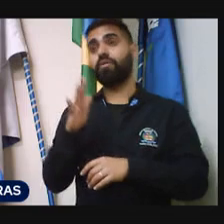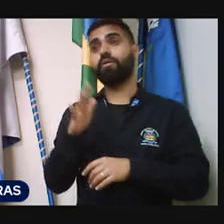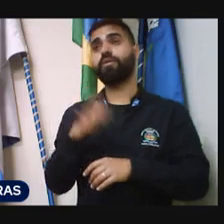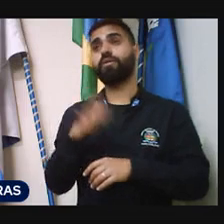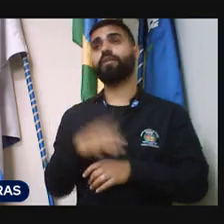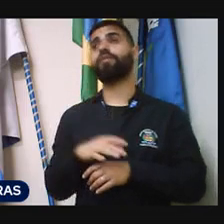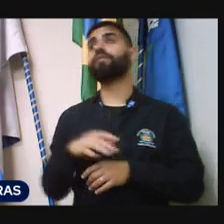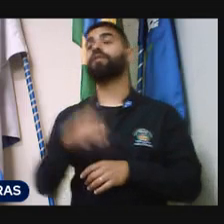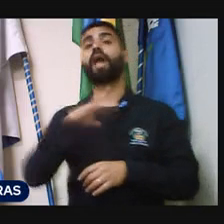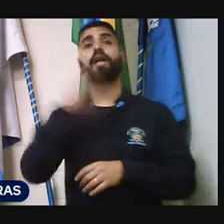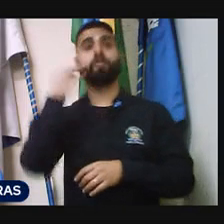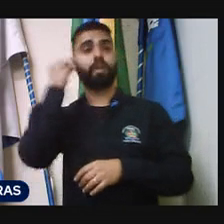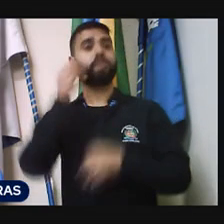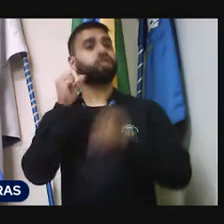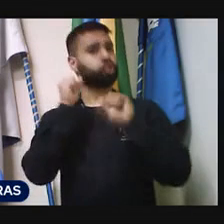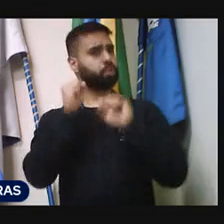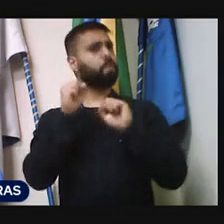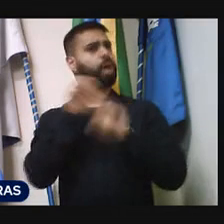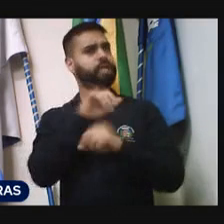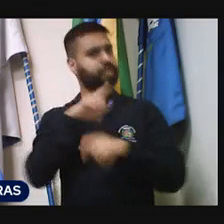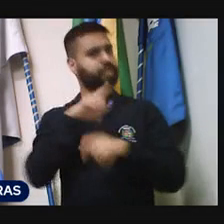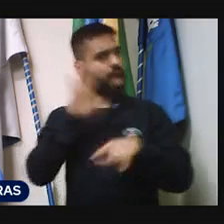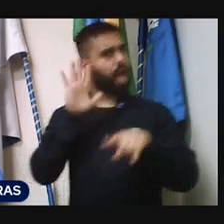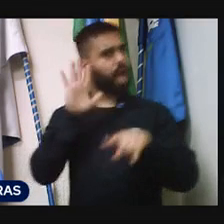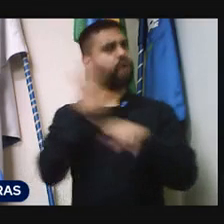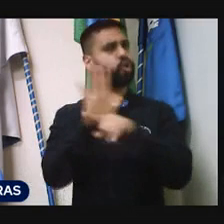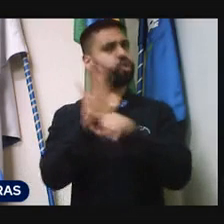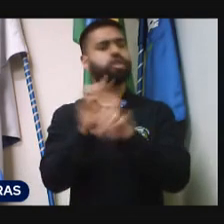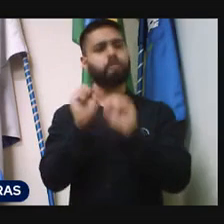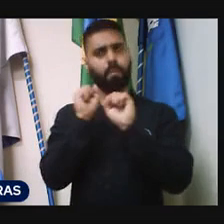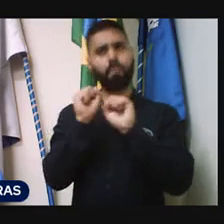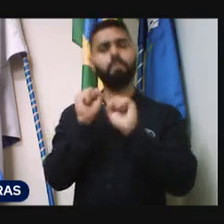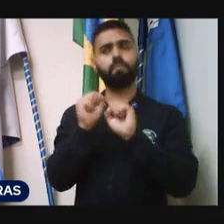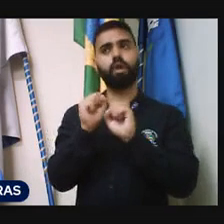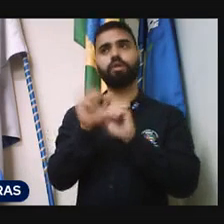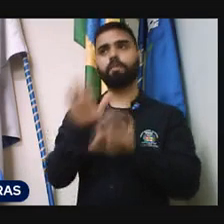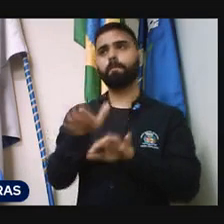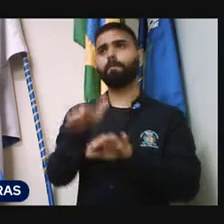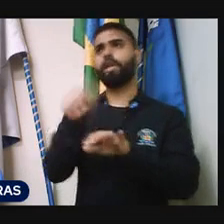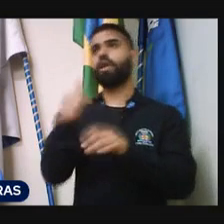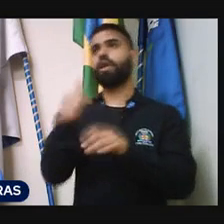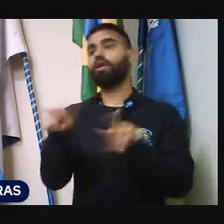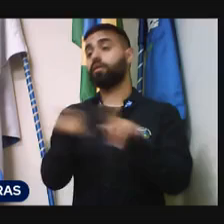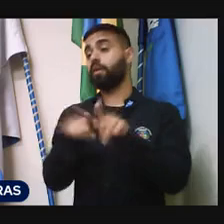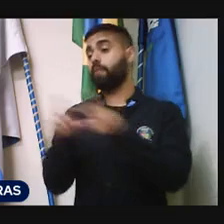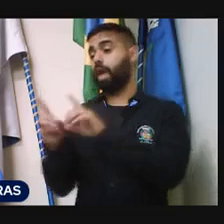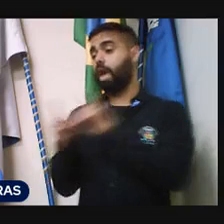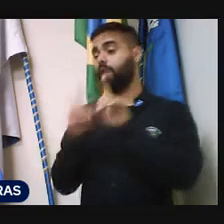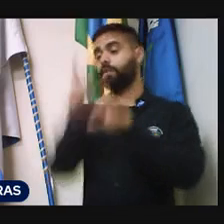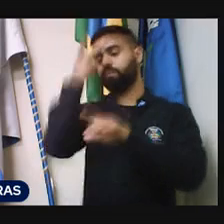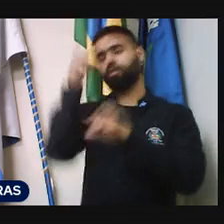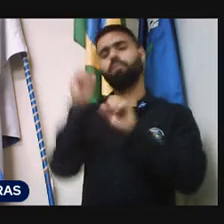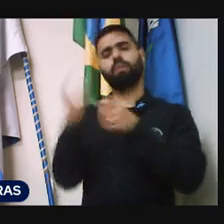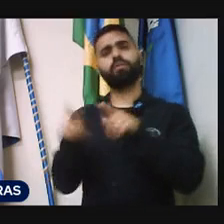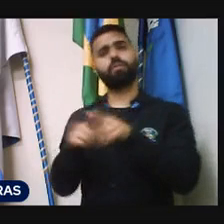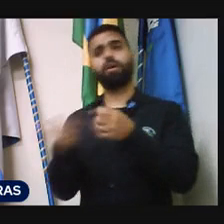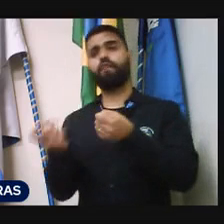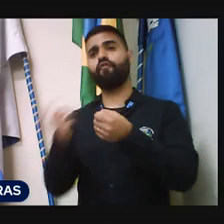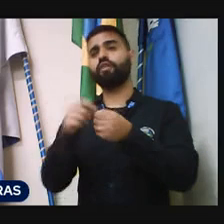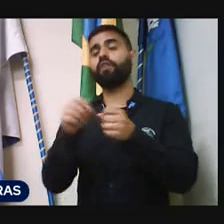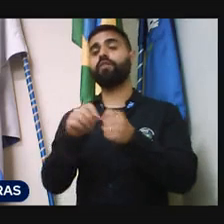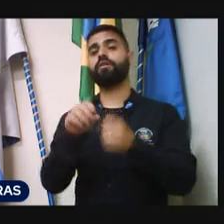tem essa experiência que a gente pode né com investimentos a gente pode sim pode melhorar muito o atendimento ainda a gente pode voltar a fazer